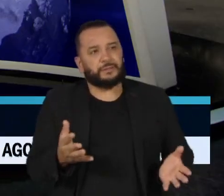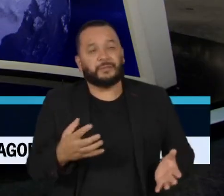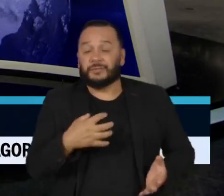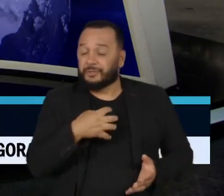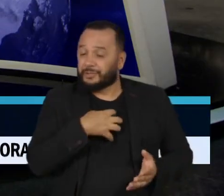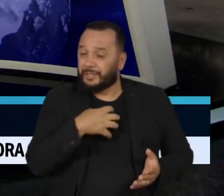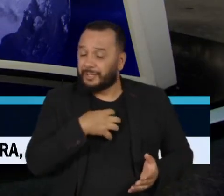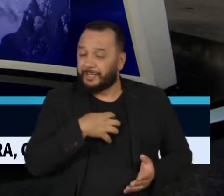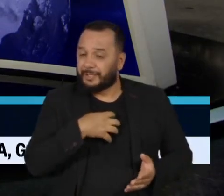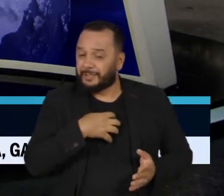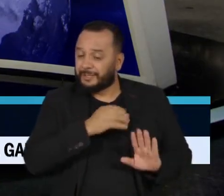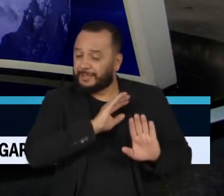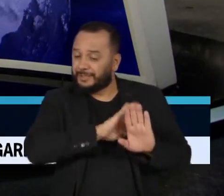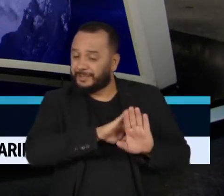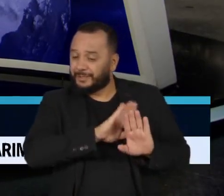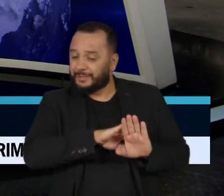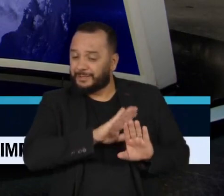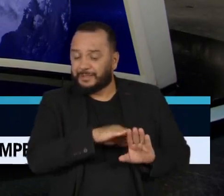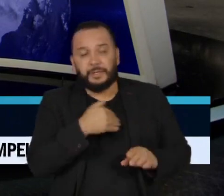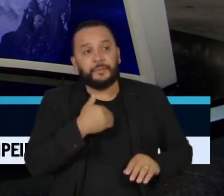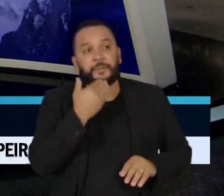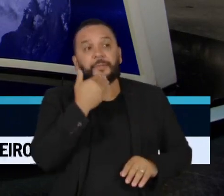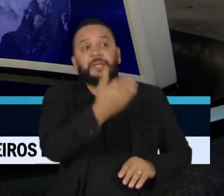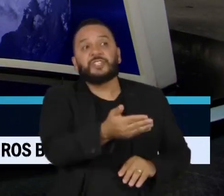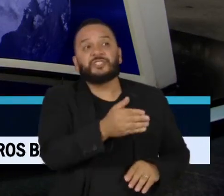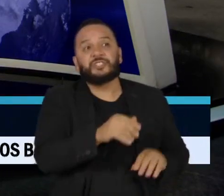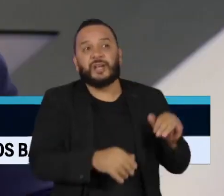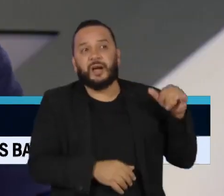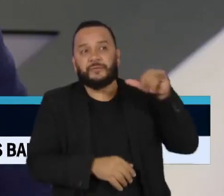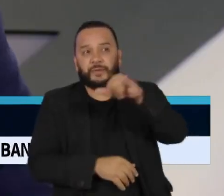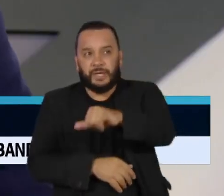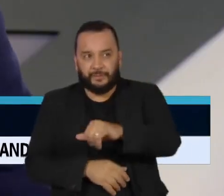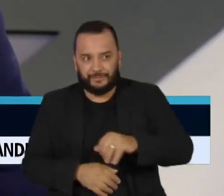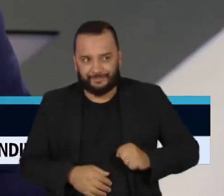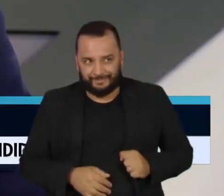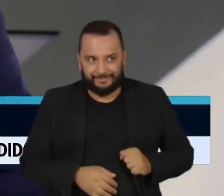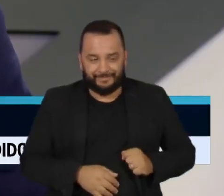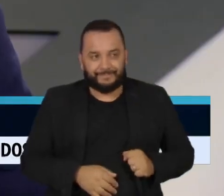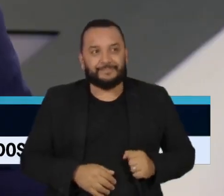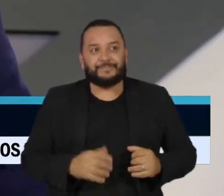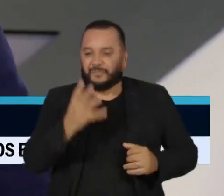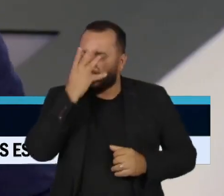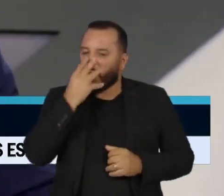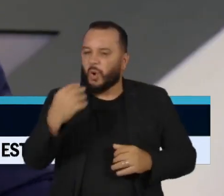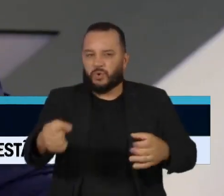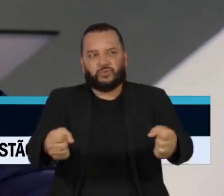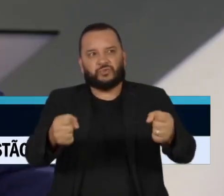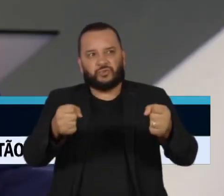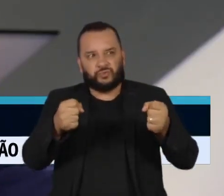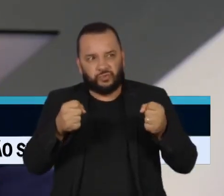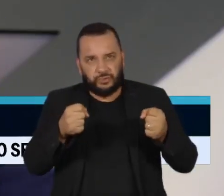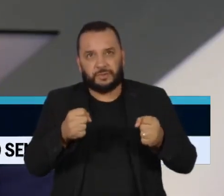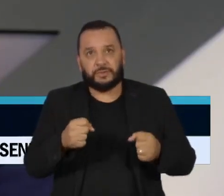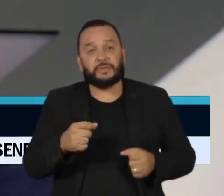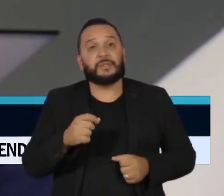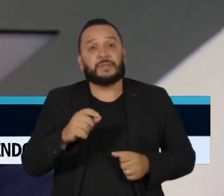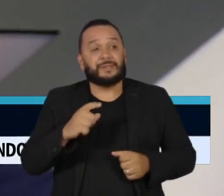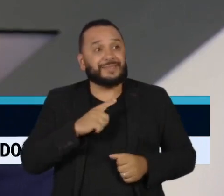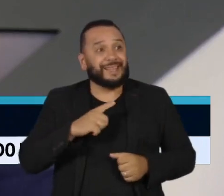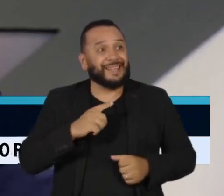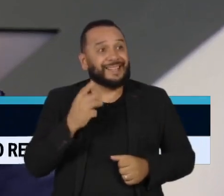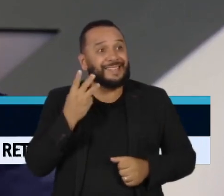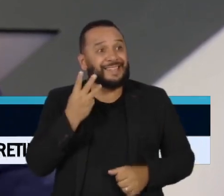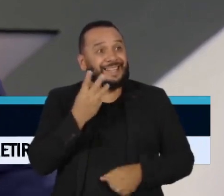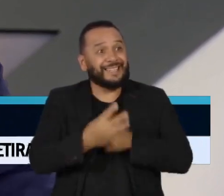muito eloquente de pedir aviões de caça que leva três anos para alguém ser